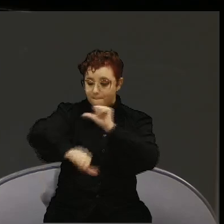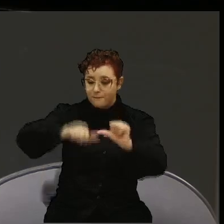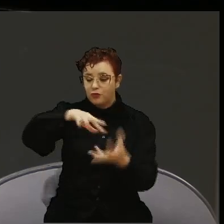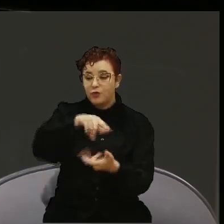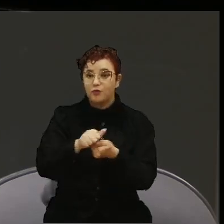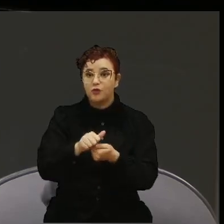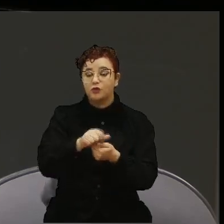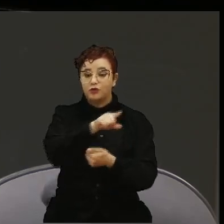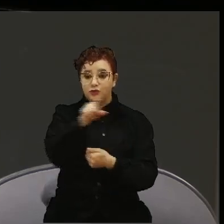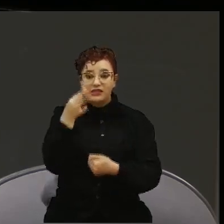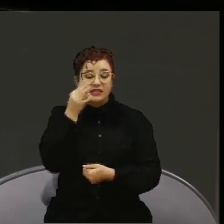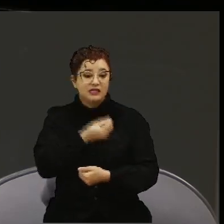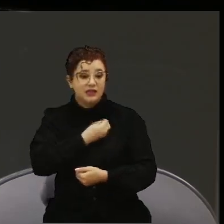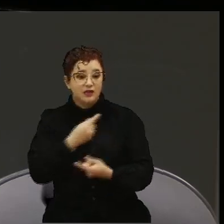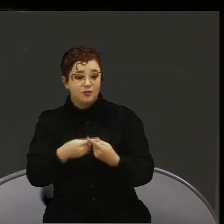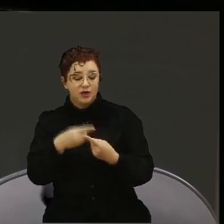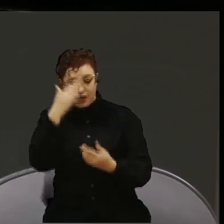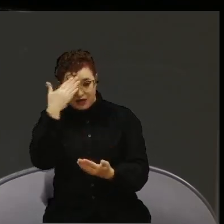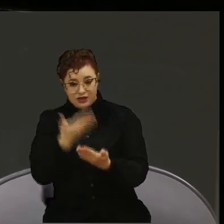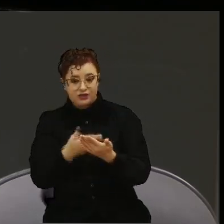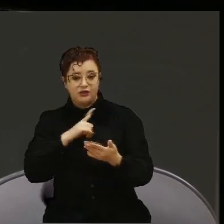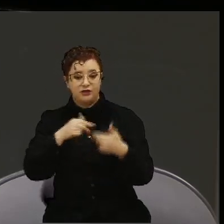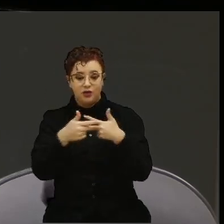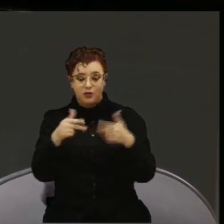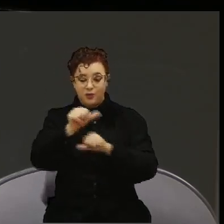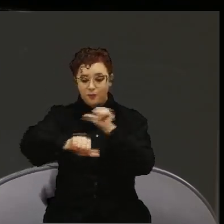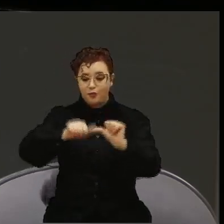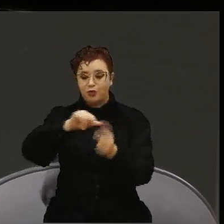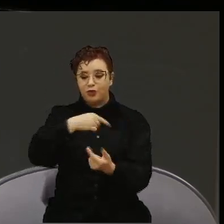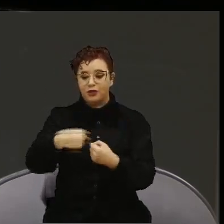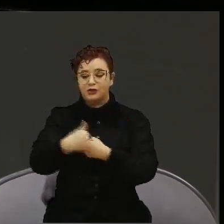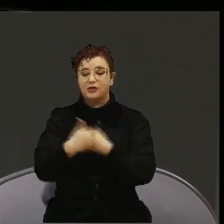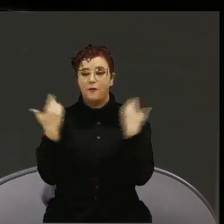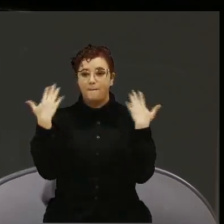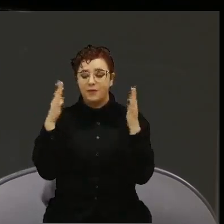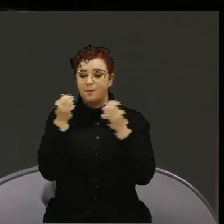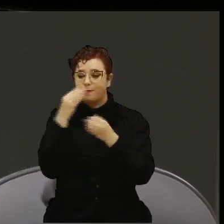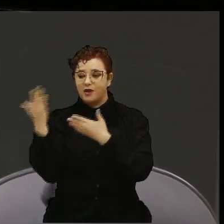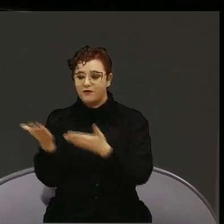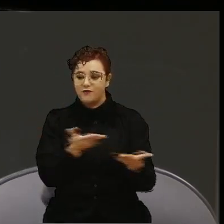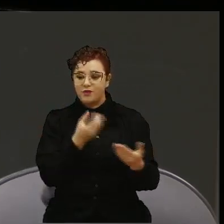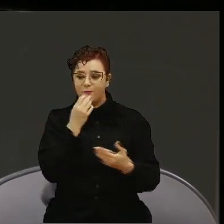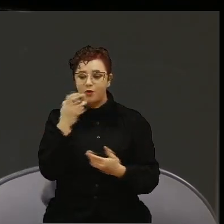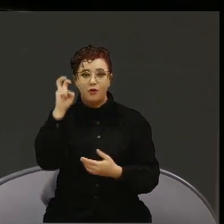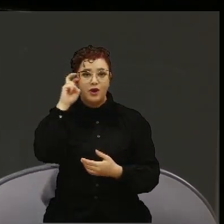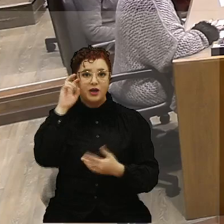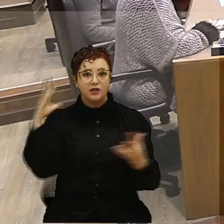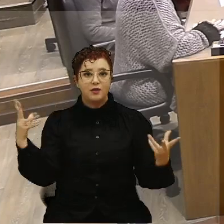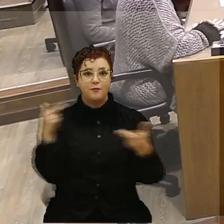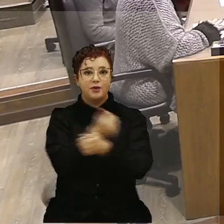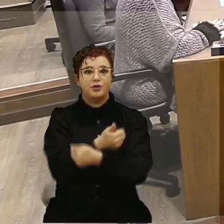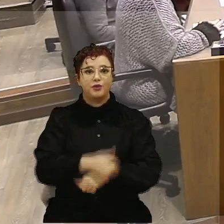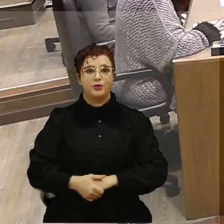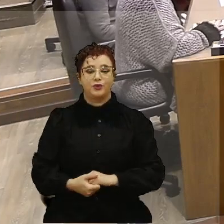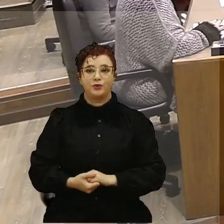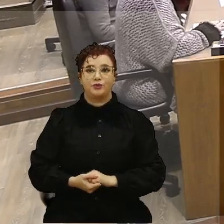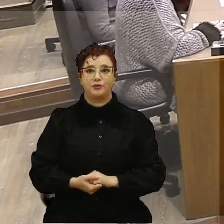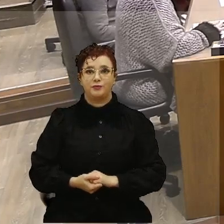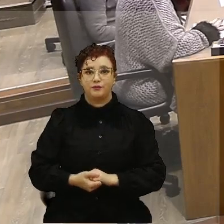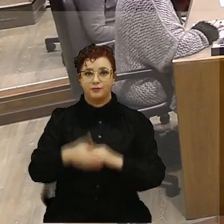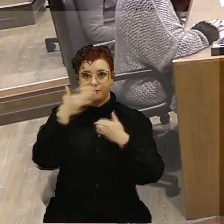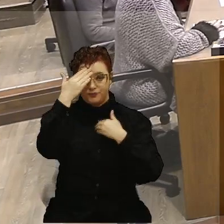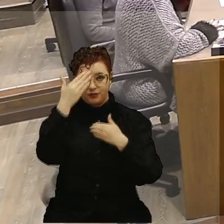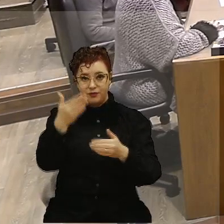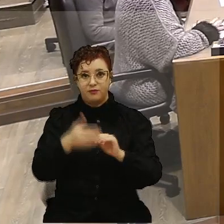que tem coisas para mudar na cidade. Então, parabéns e bem-vindos e bem-vindas. Boa quinta-feira a todos e todas vocês. Obrigada, vereador